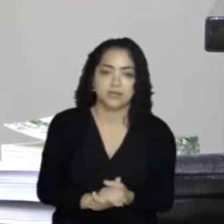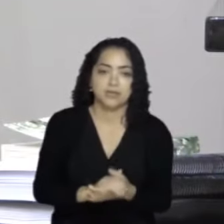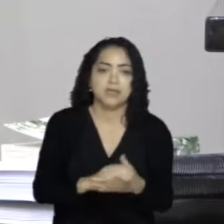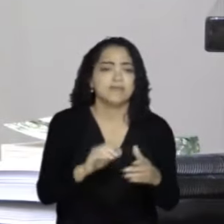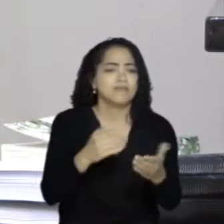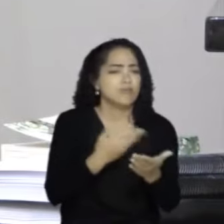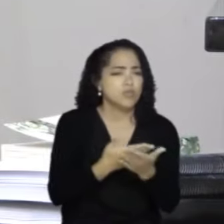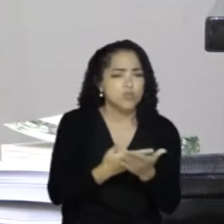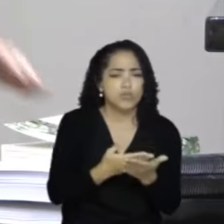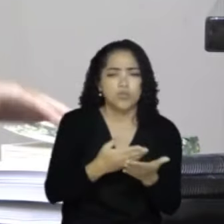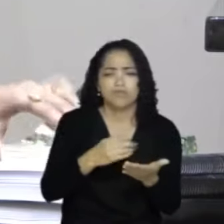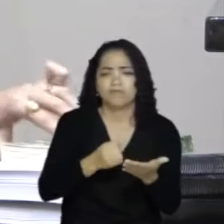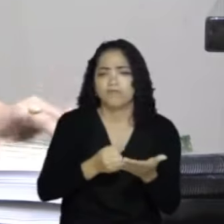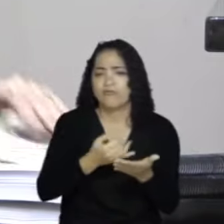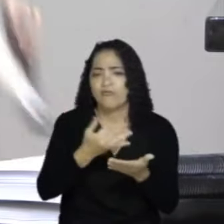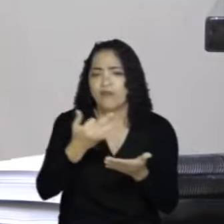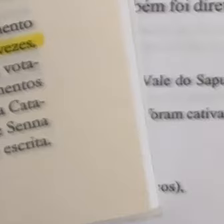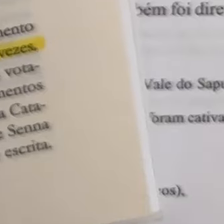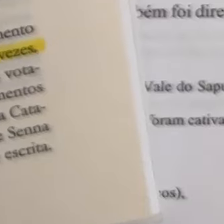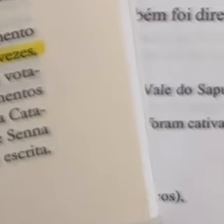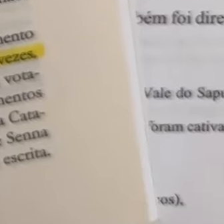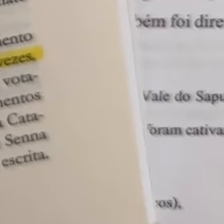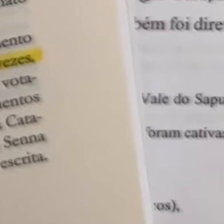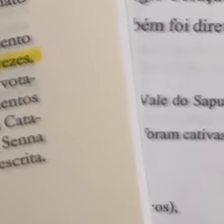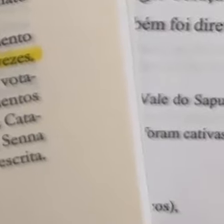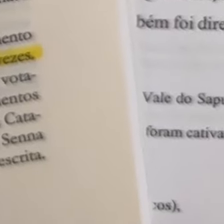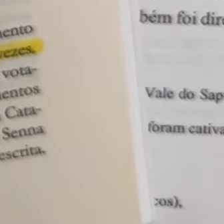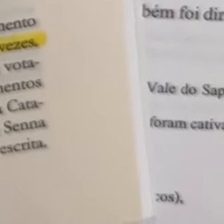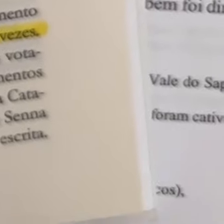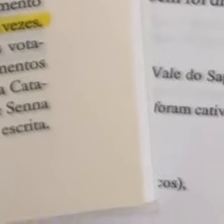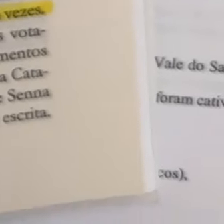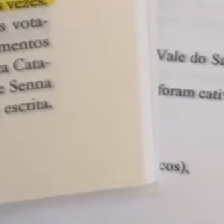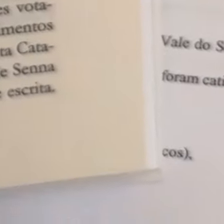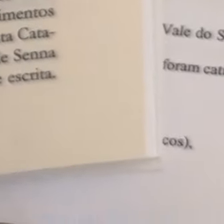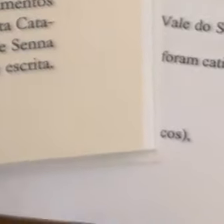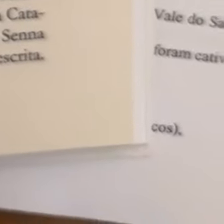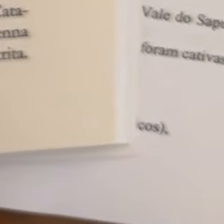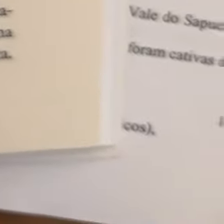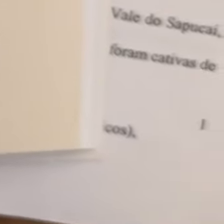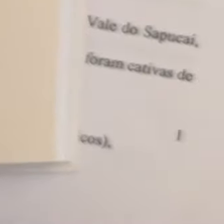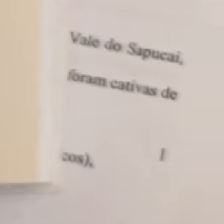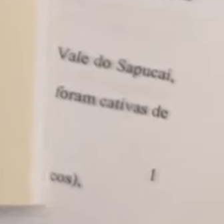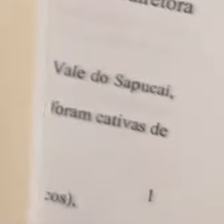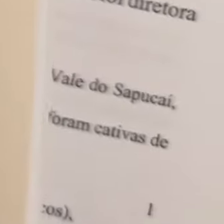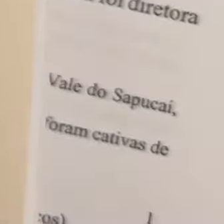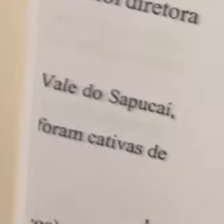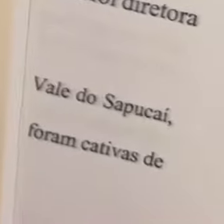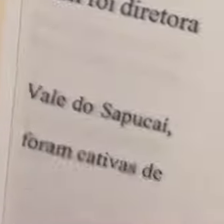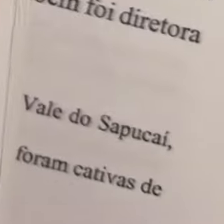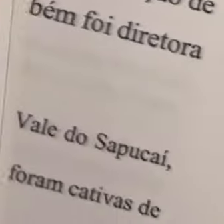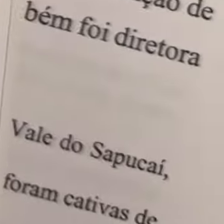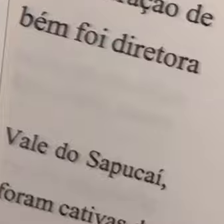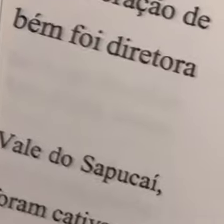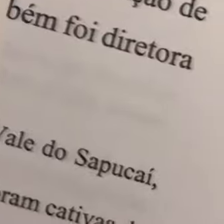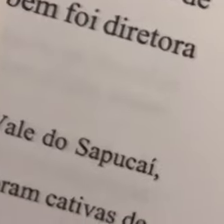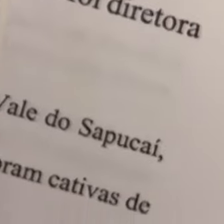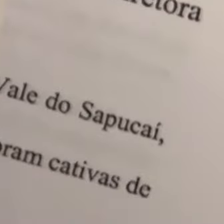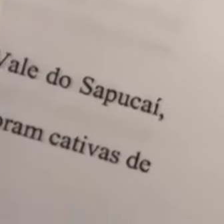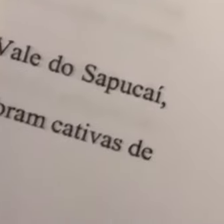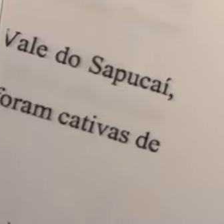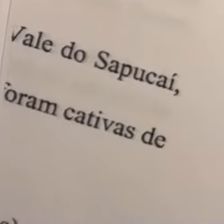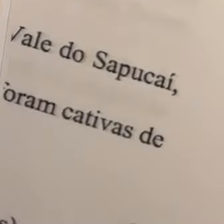isso. Na página 175, diz ainda que Antonieta afirmou 3 vezes. Ela mesma disse, não